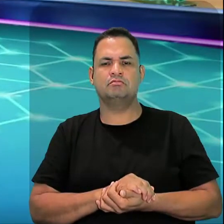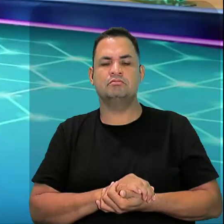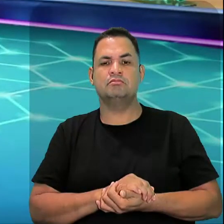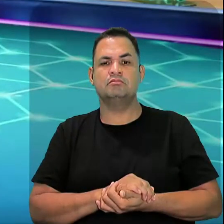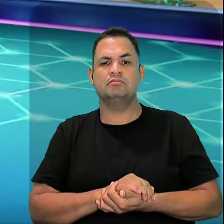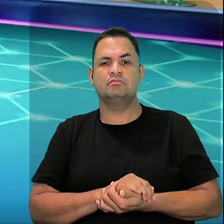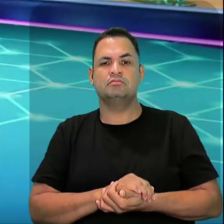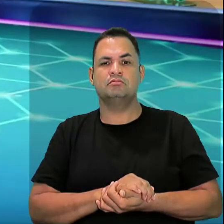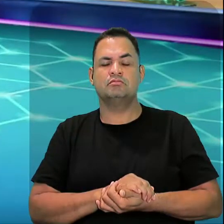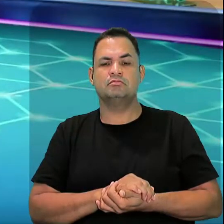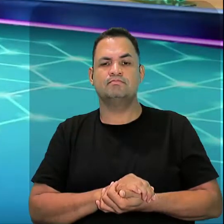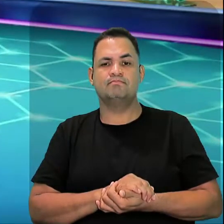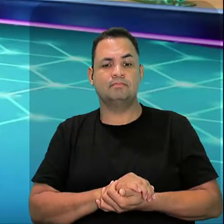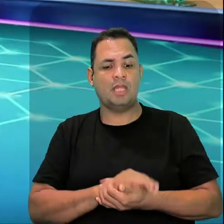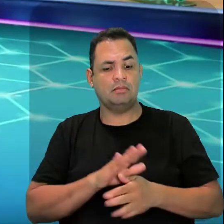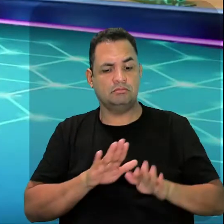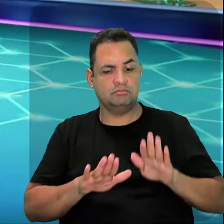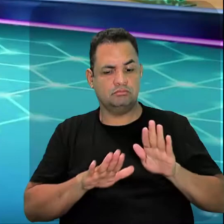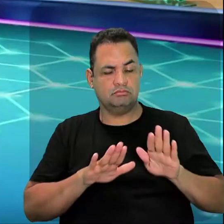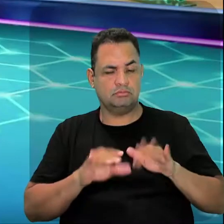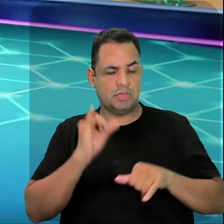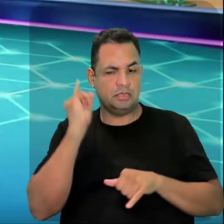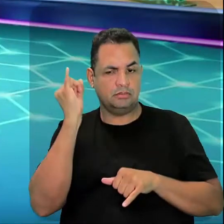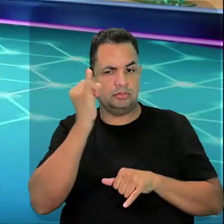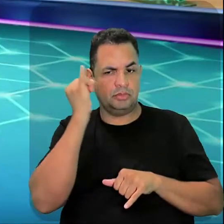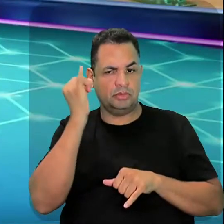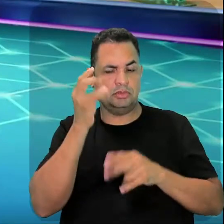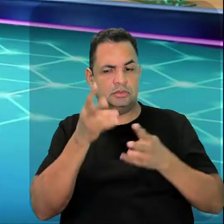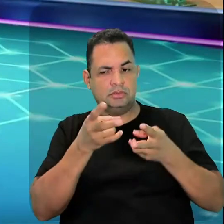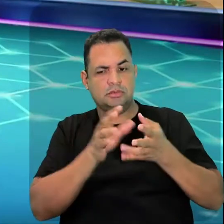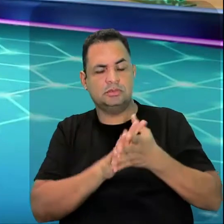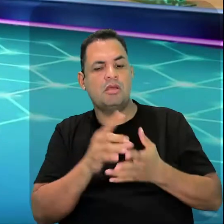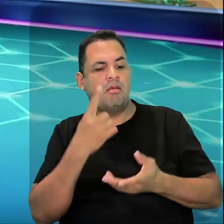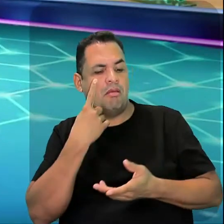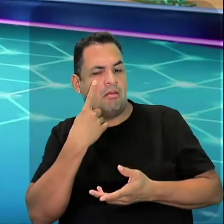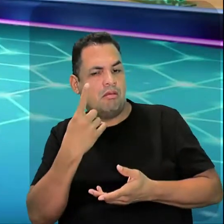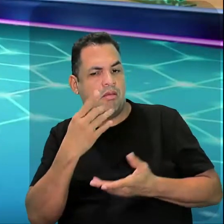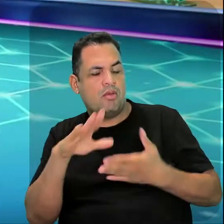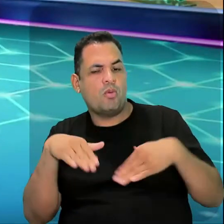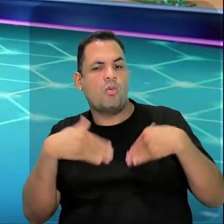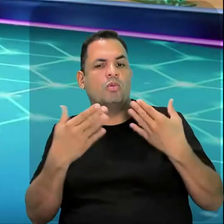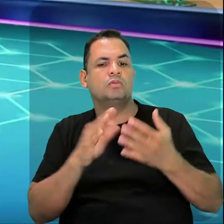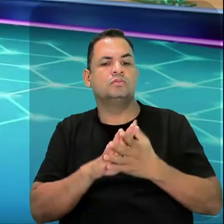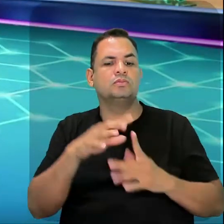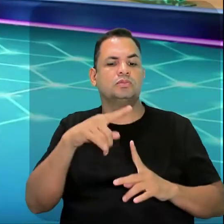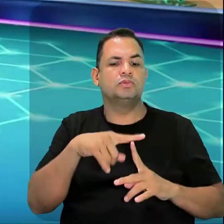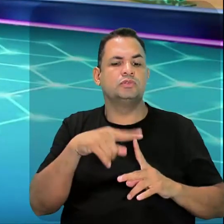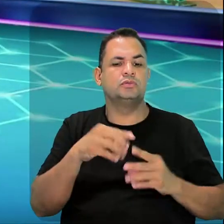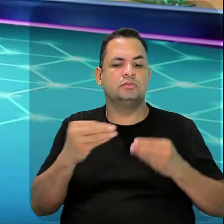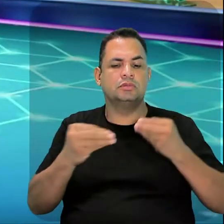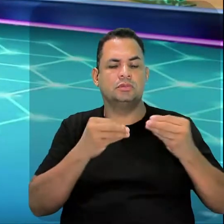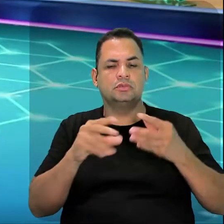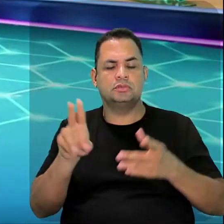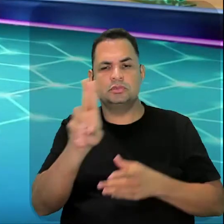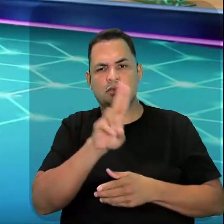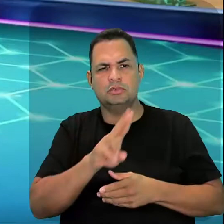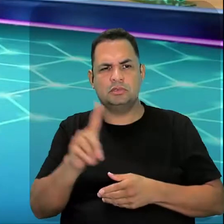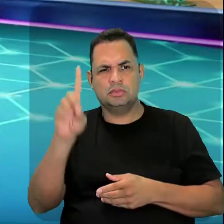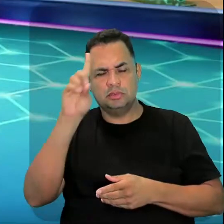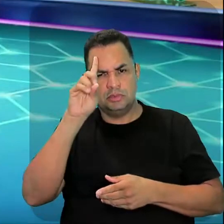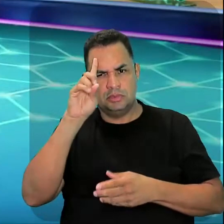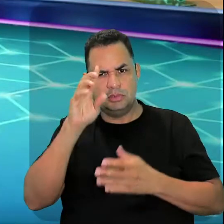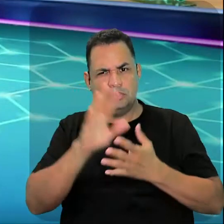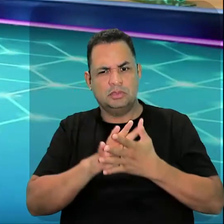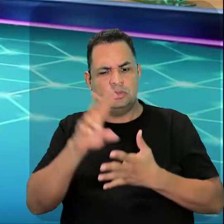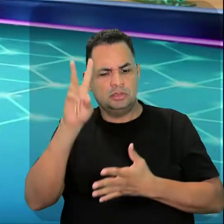dentro. Então, é muito importante você observar o tipo de plástico que você usa no dia a dia. Lembrando